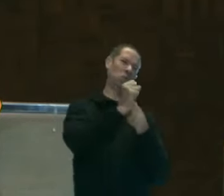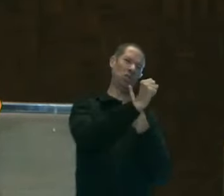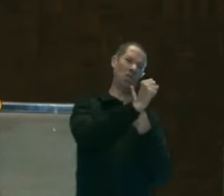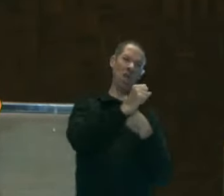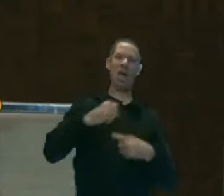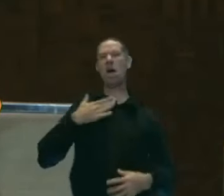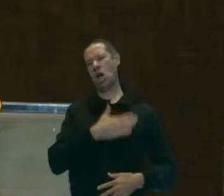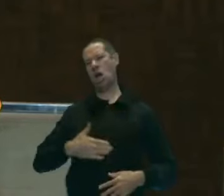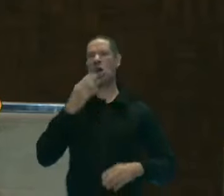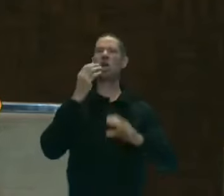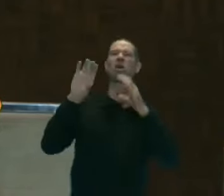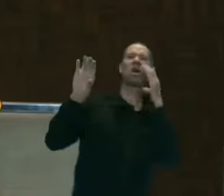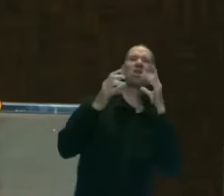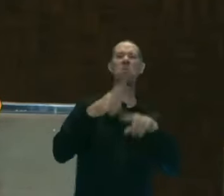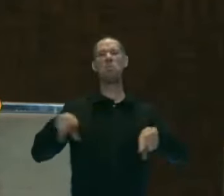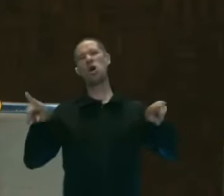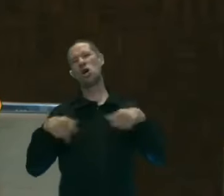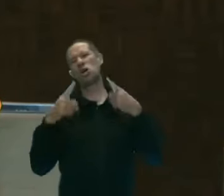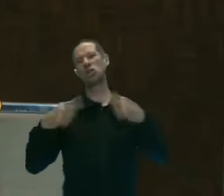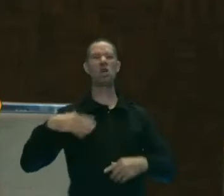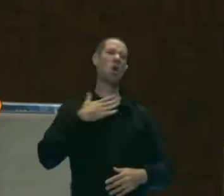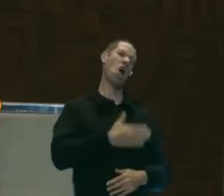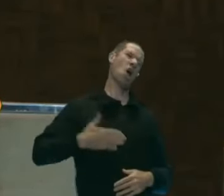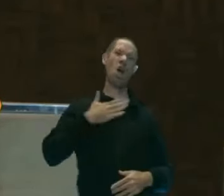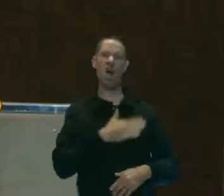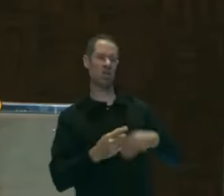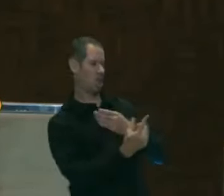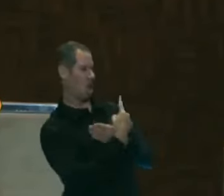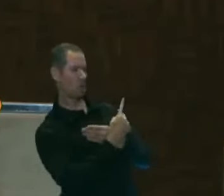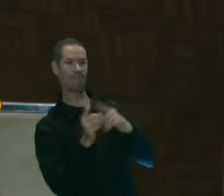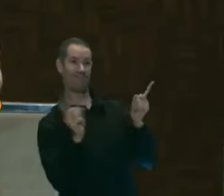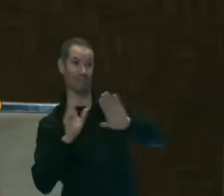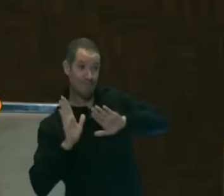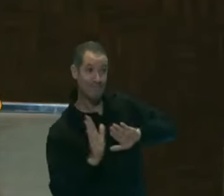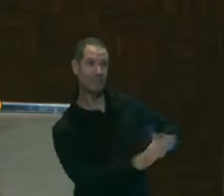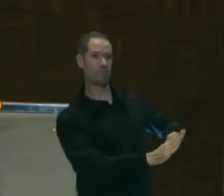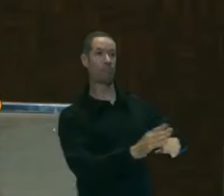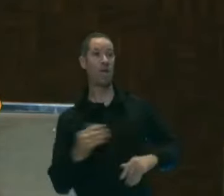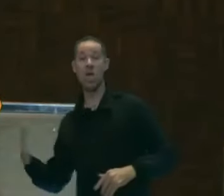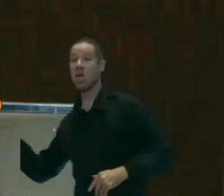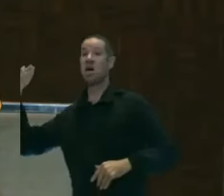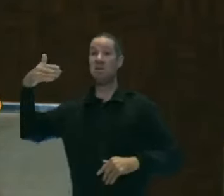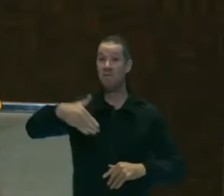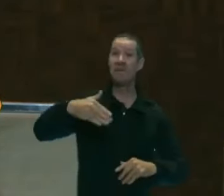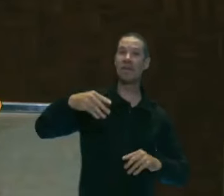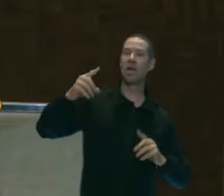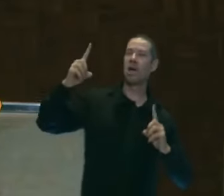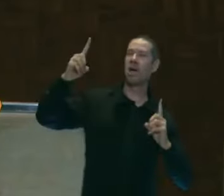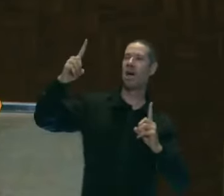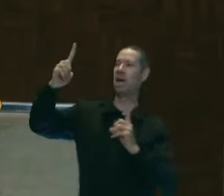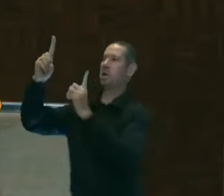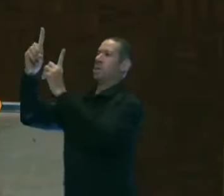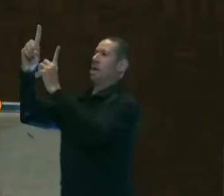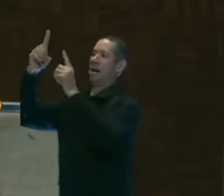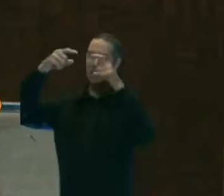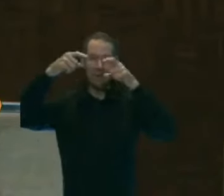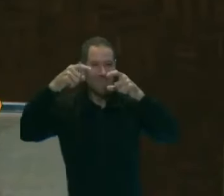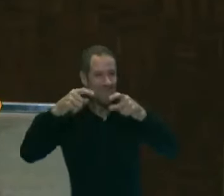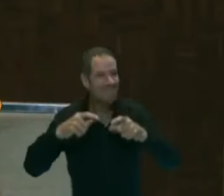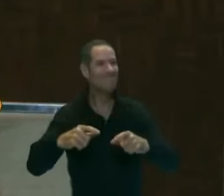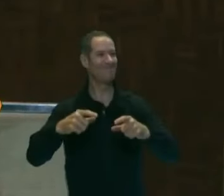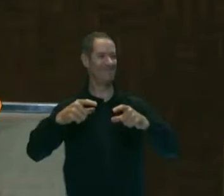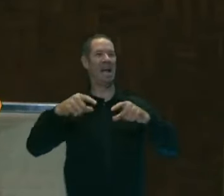para cantar as músicas que eu gosto. Não, eu vim me encontrar com Deus neste lugar,